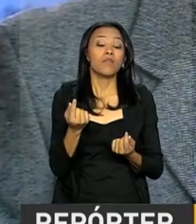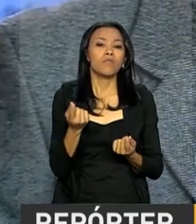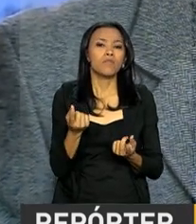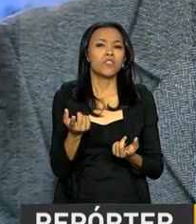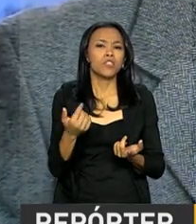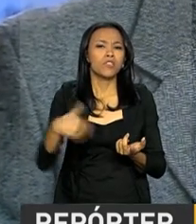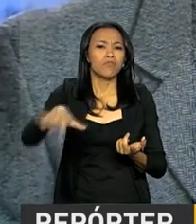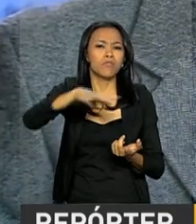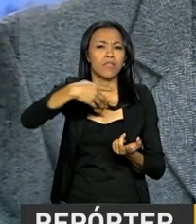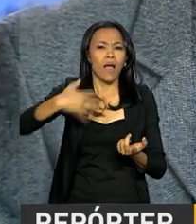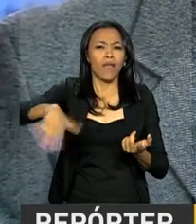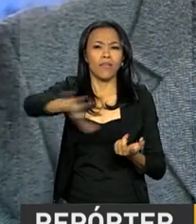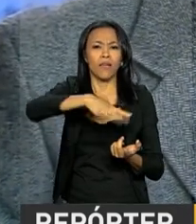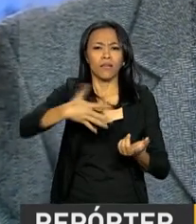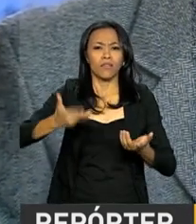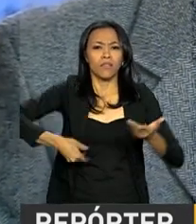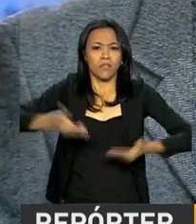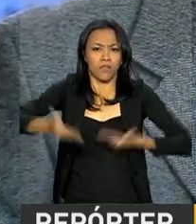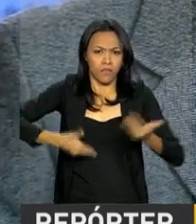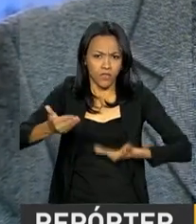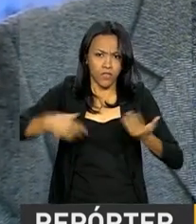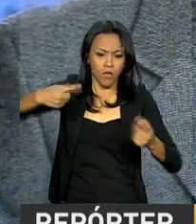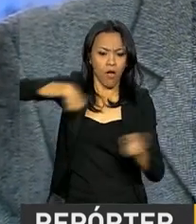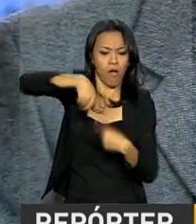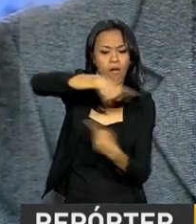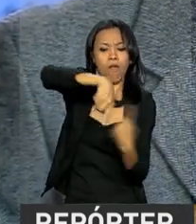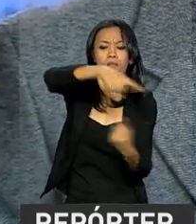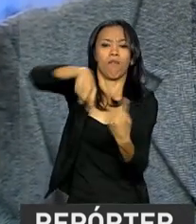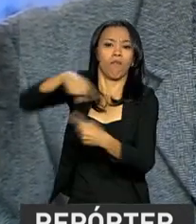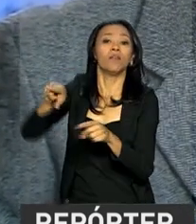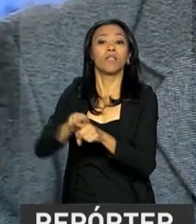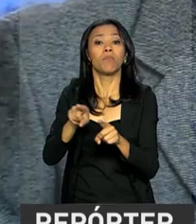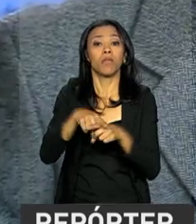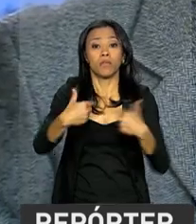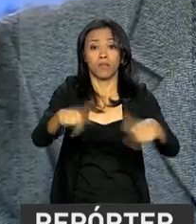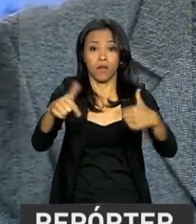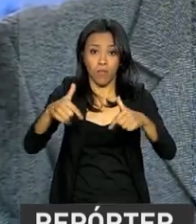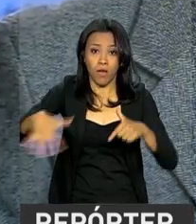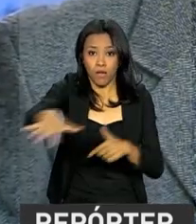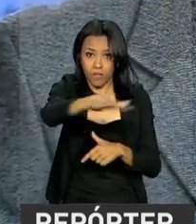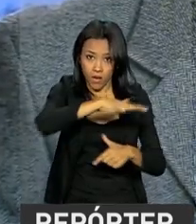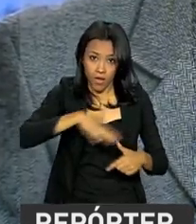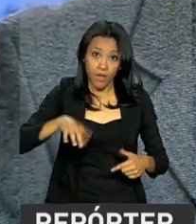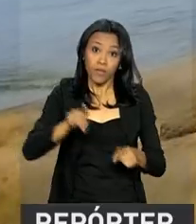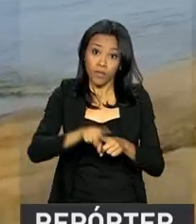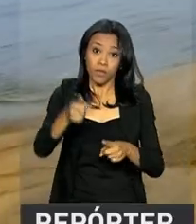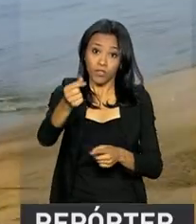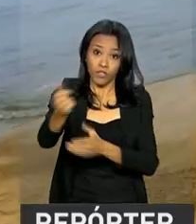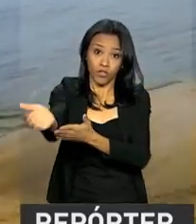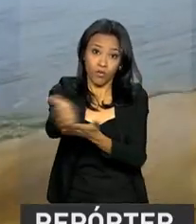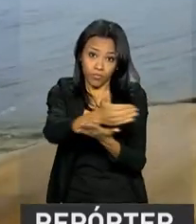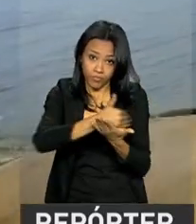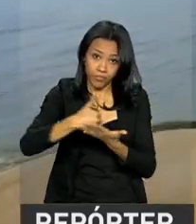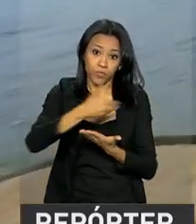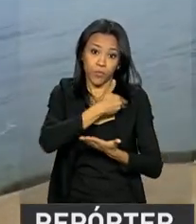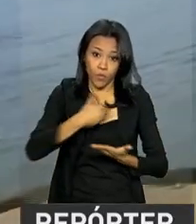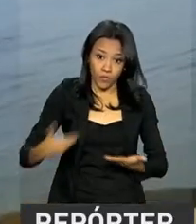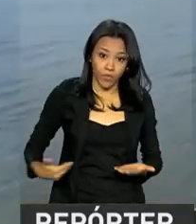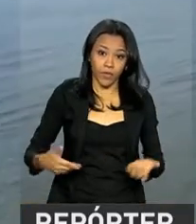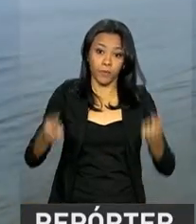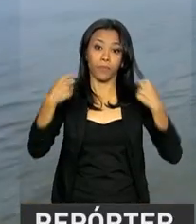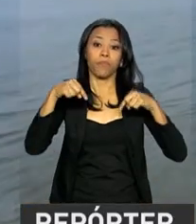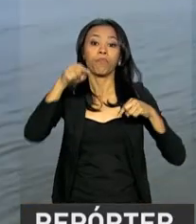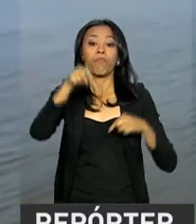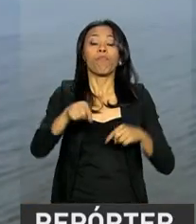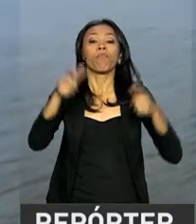fornecimento de bens e serviços, a geração de emprego e também a arrecadação para o poder público. O campus do Instituto